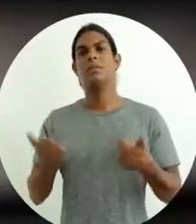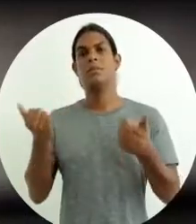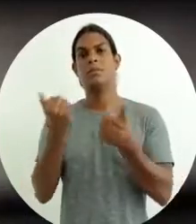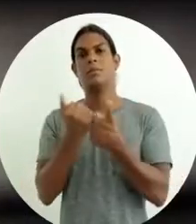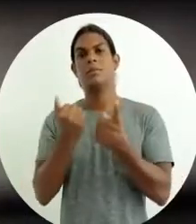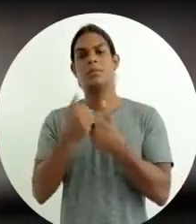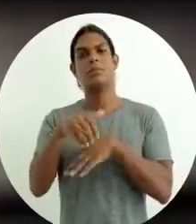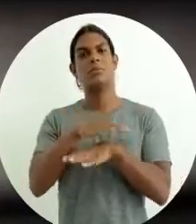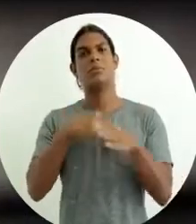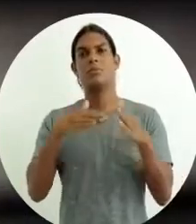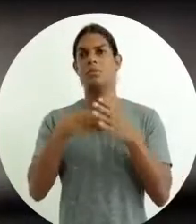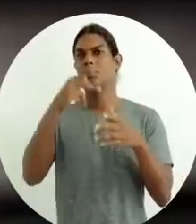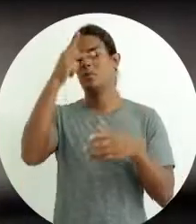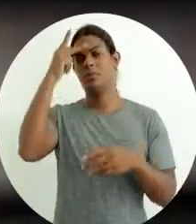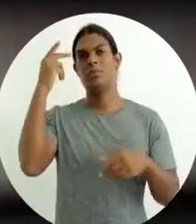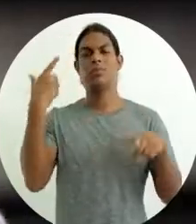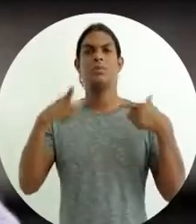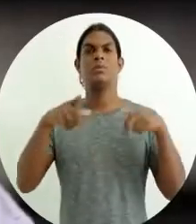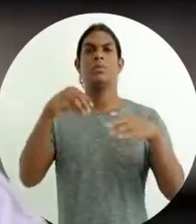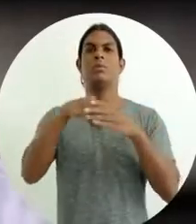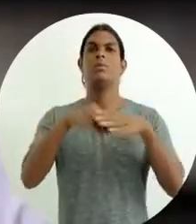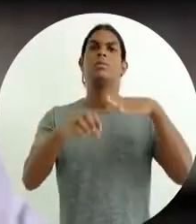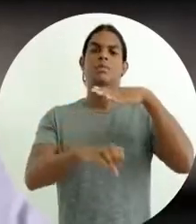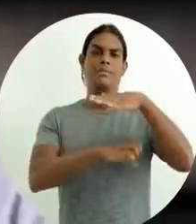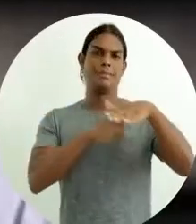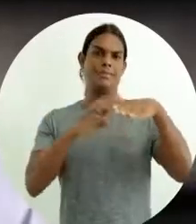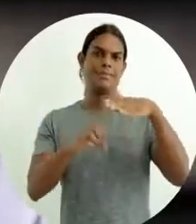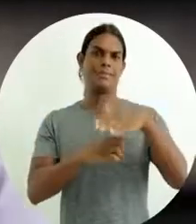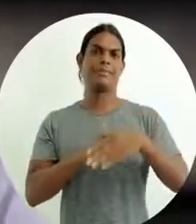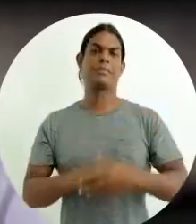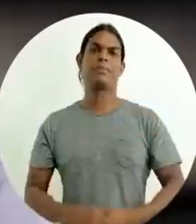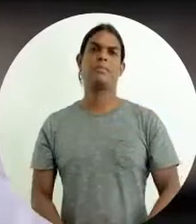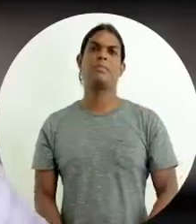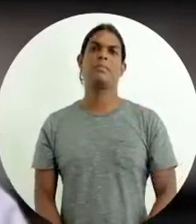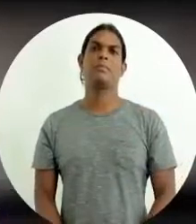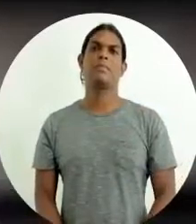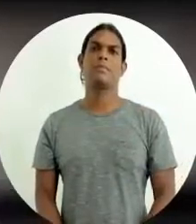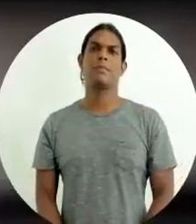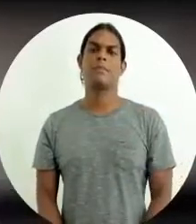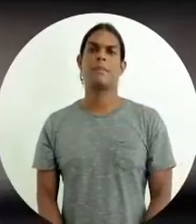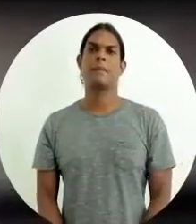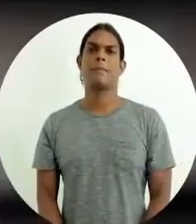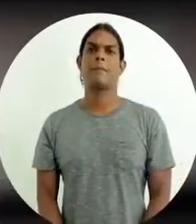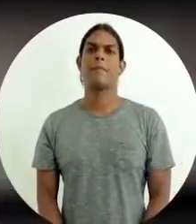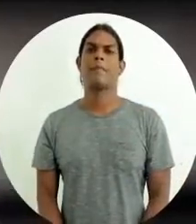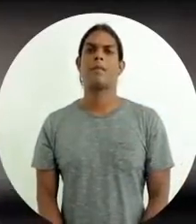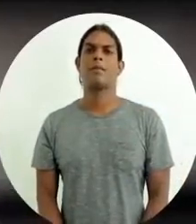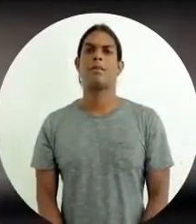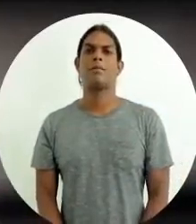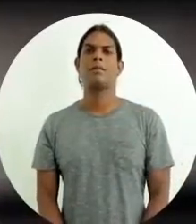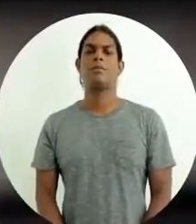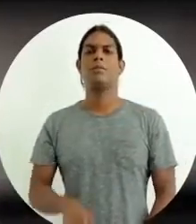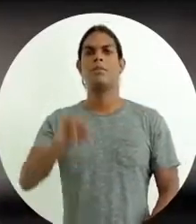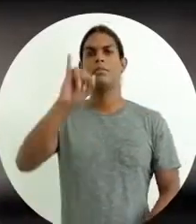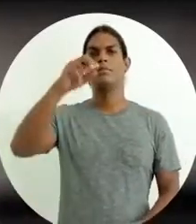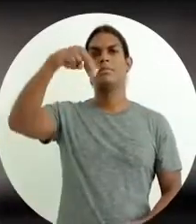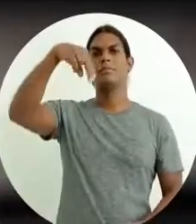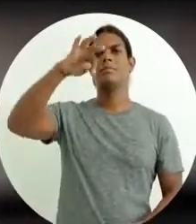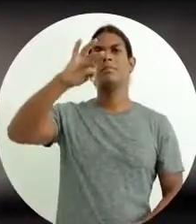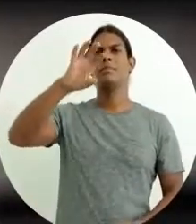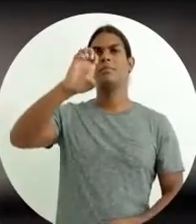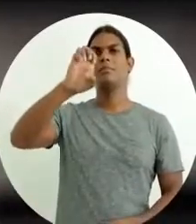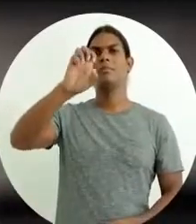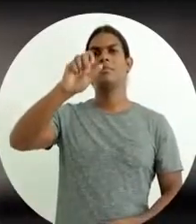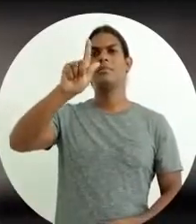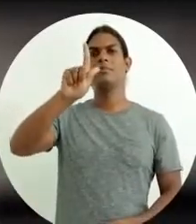fazem parte desta organização. Chamamos este início do momento de